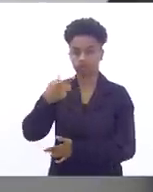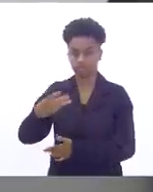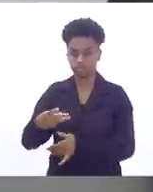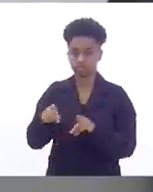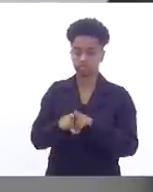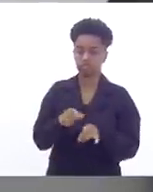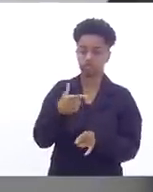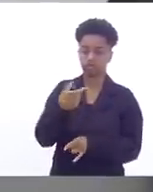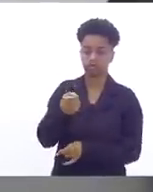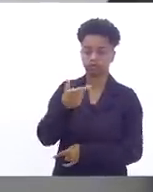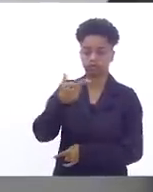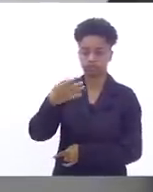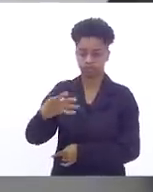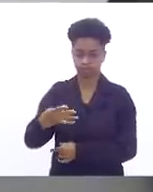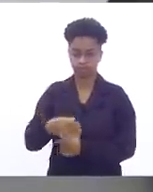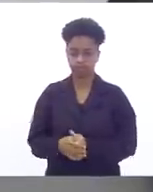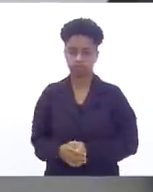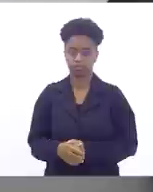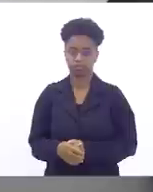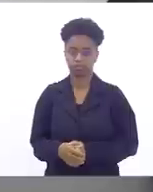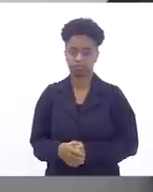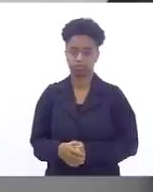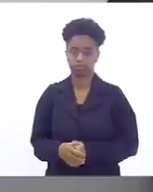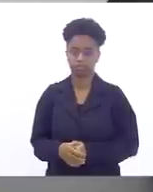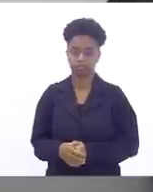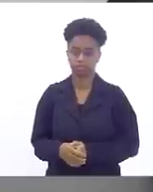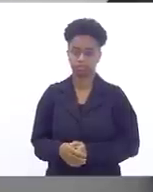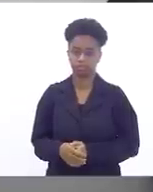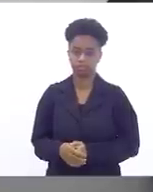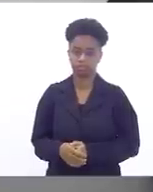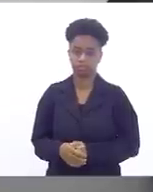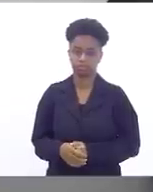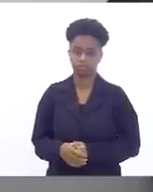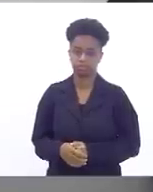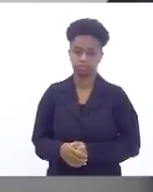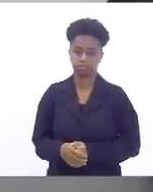2024 a lei né